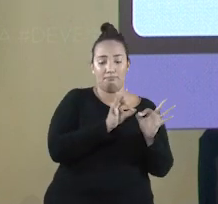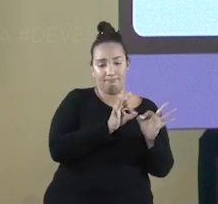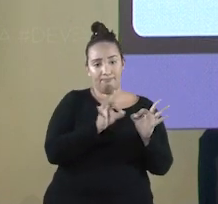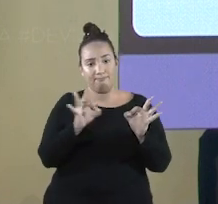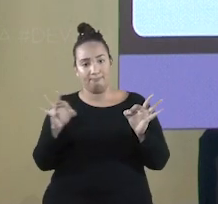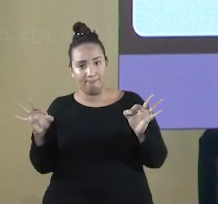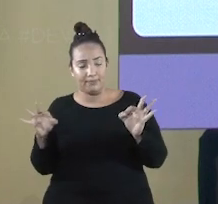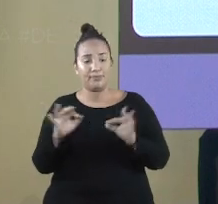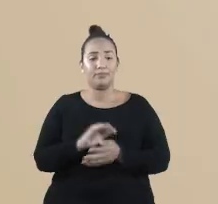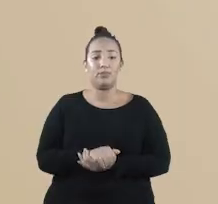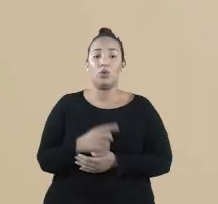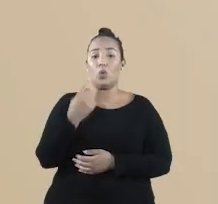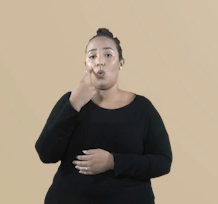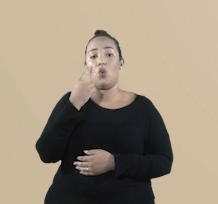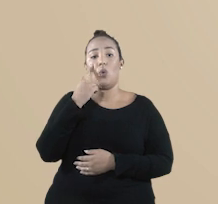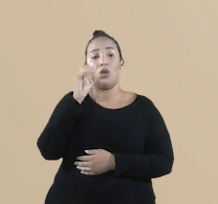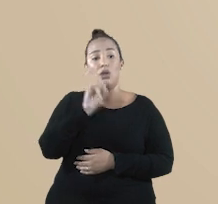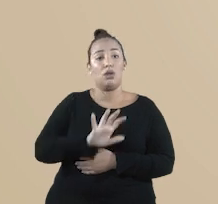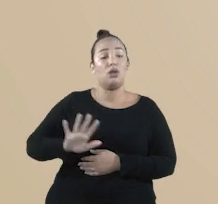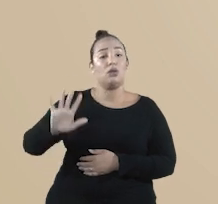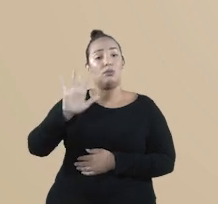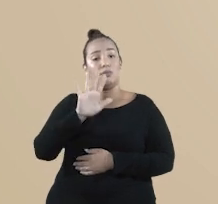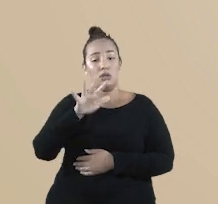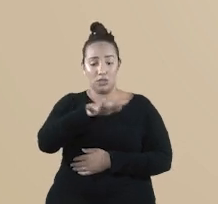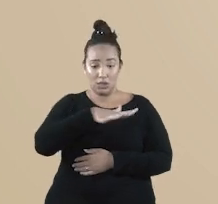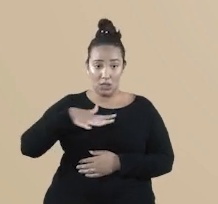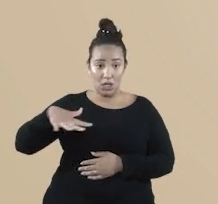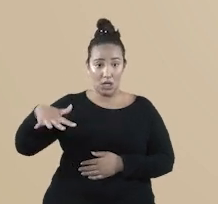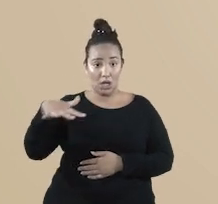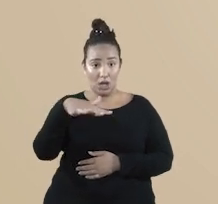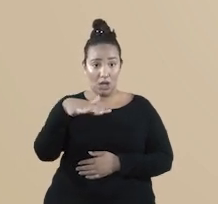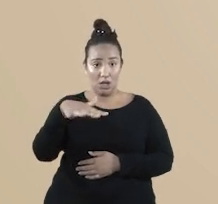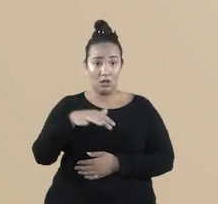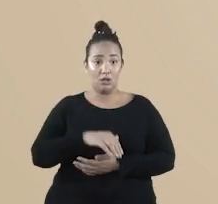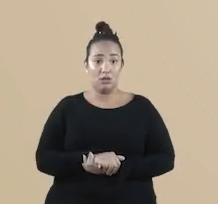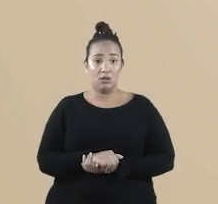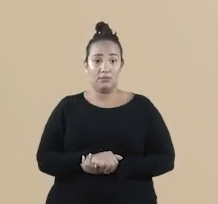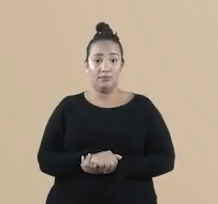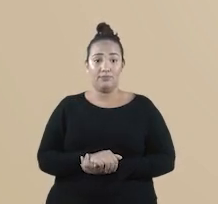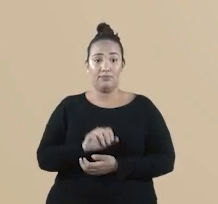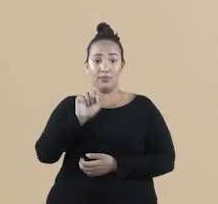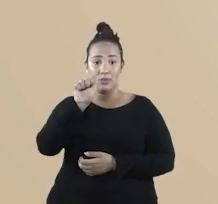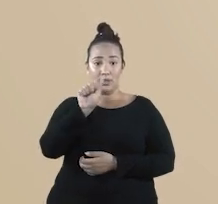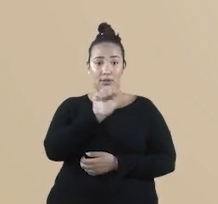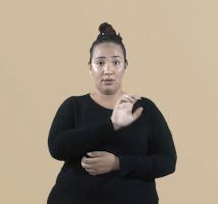segmento perpendicular. Observe na imagem o terreno maior que chamaremos de